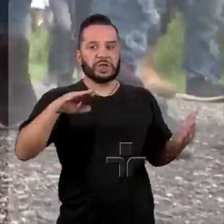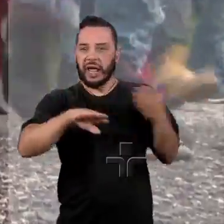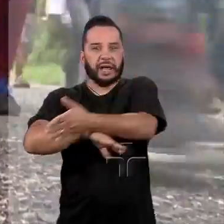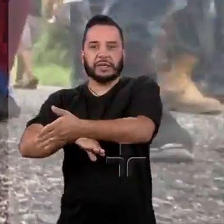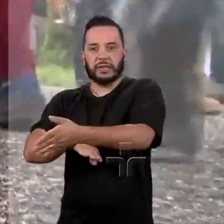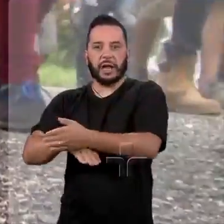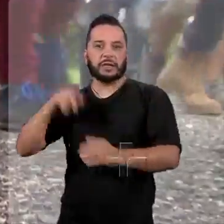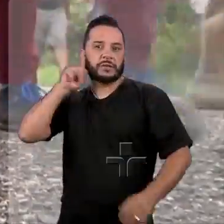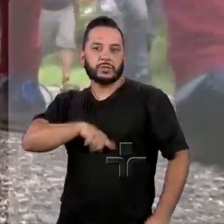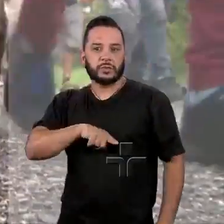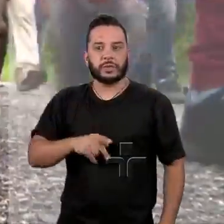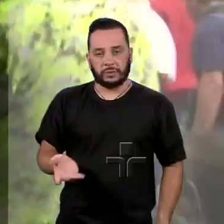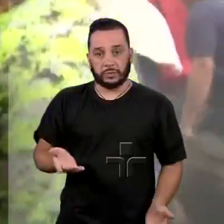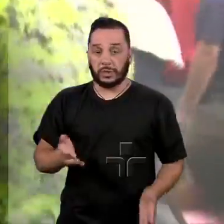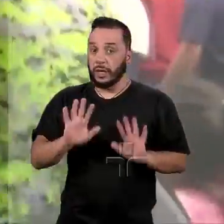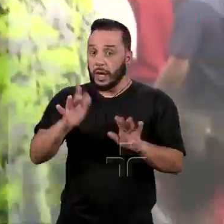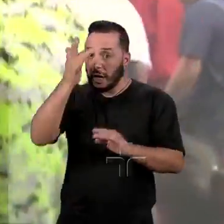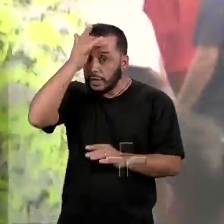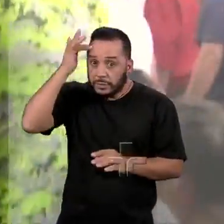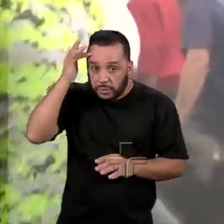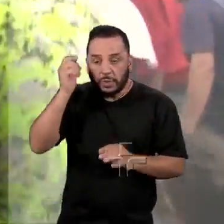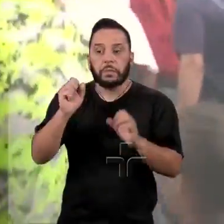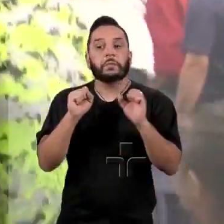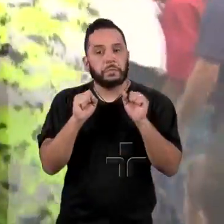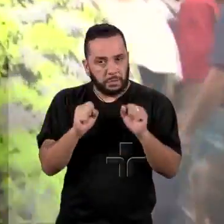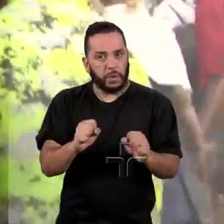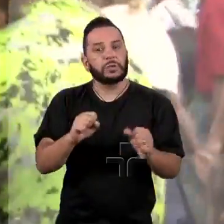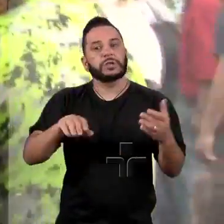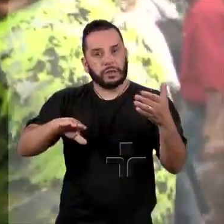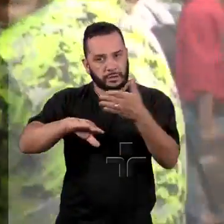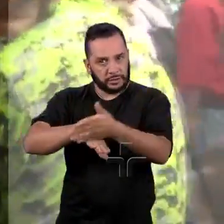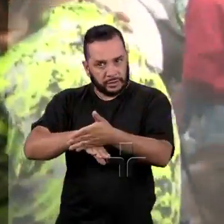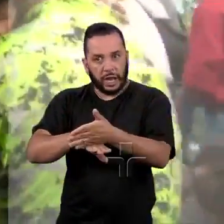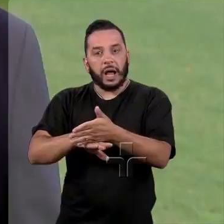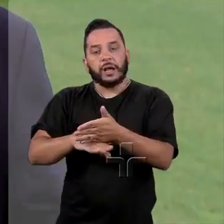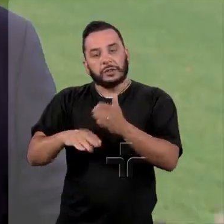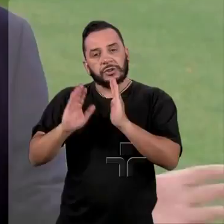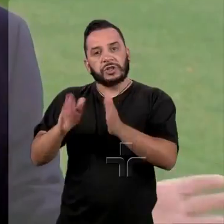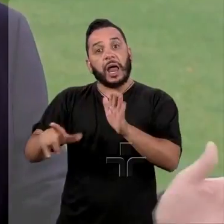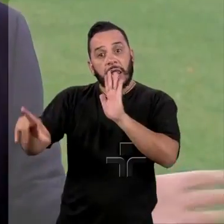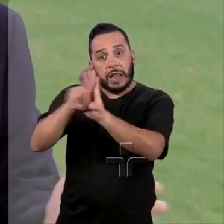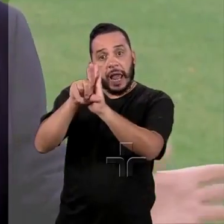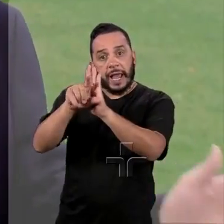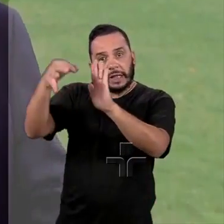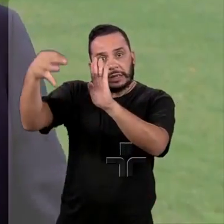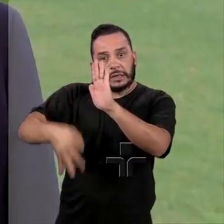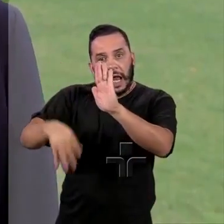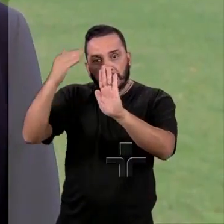Donald Trump disse que as pessoas só podem entrar pelos postos oficiais.